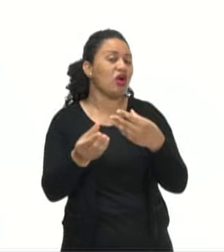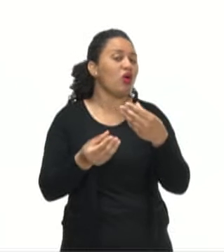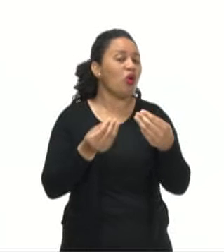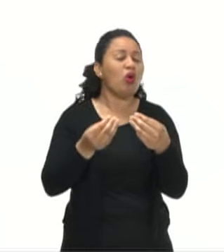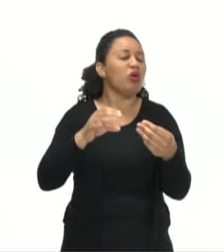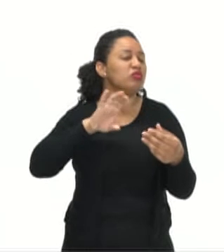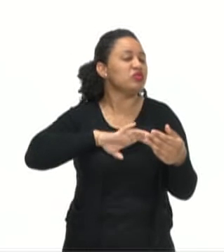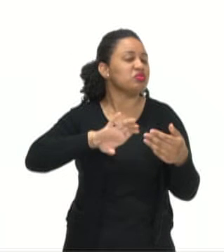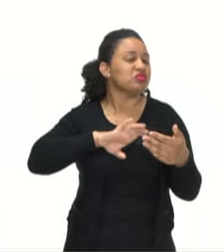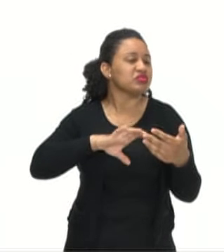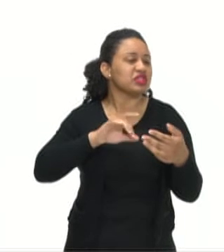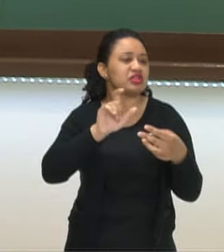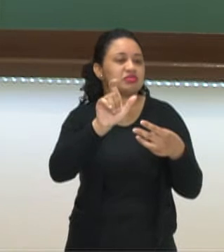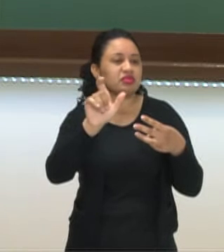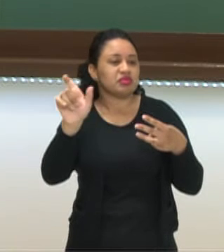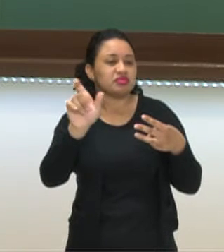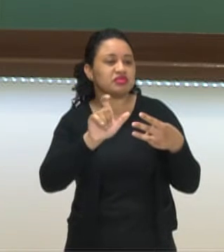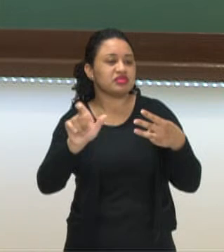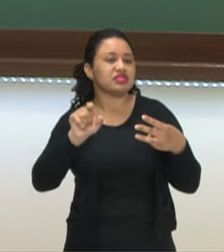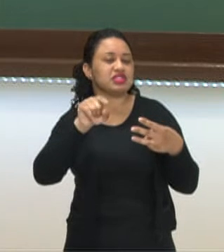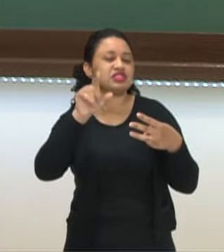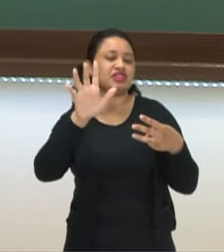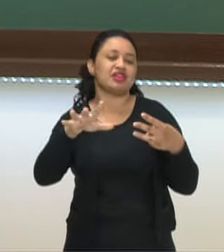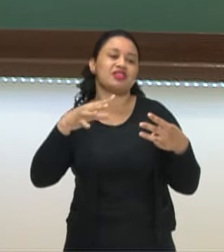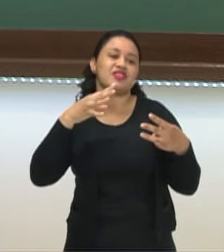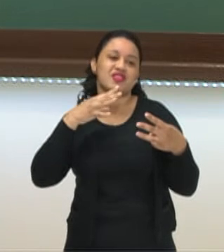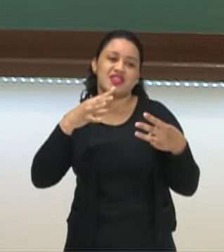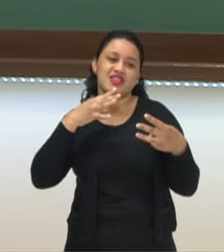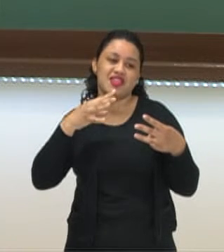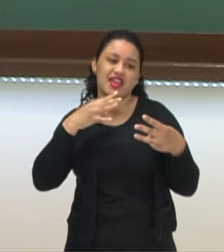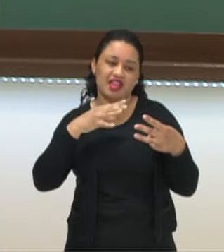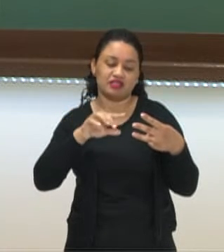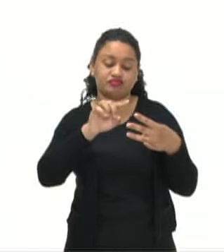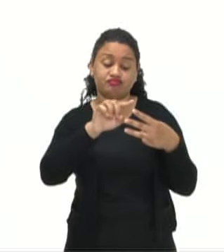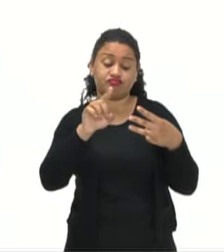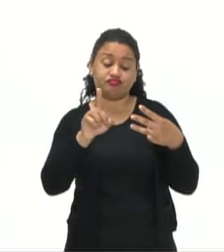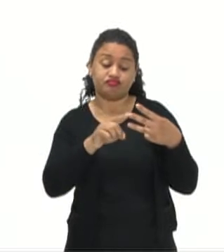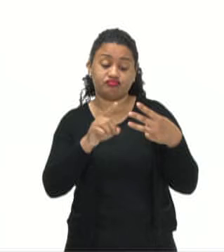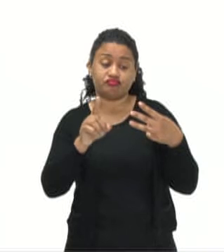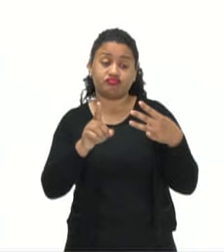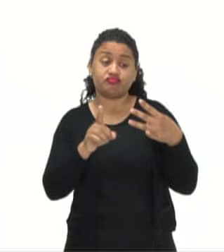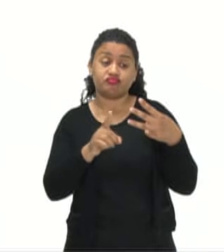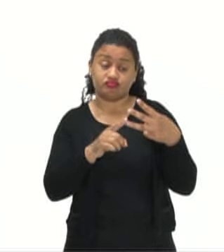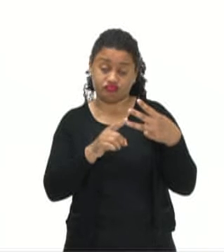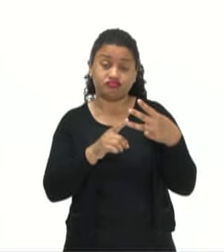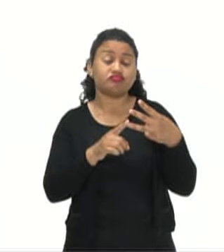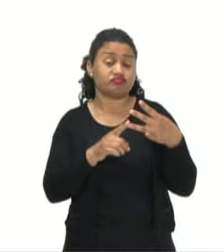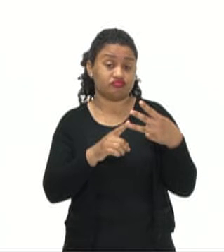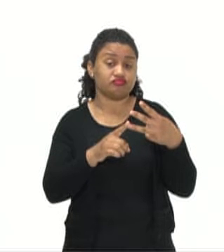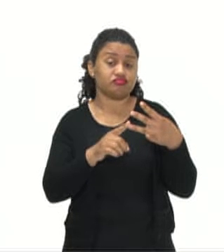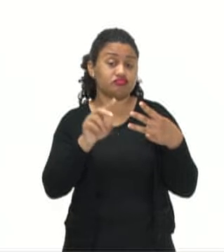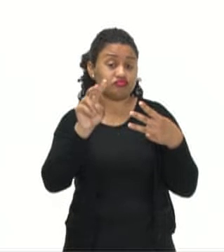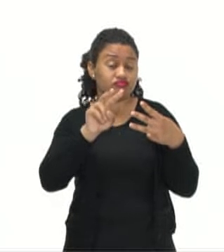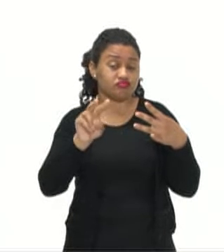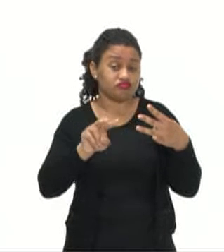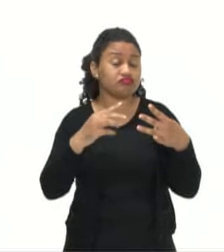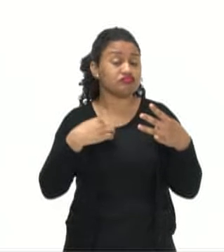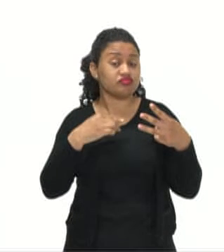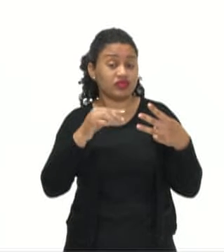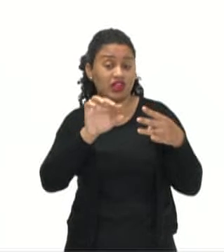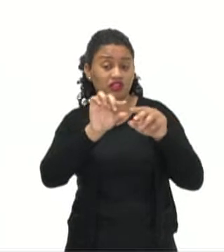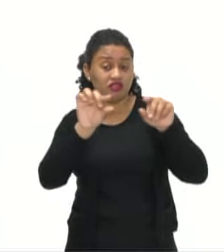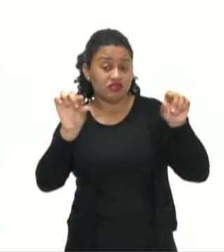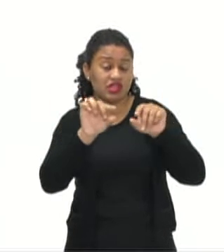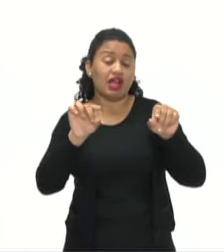small? Várias palavrinhas dessas você já conhece. Letra B. Are you an only